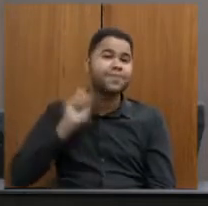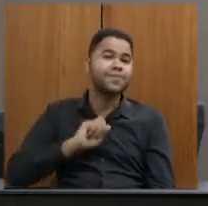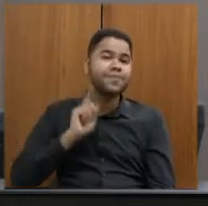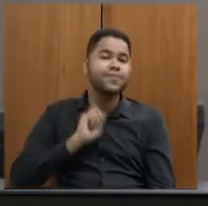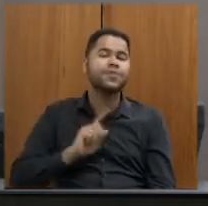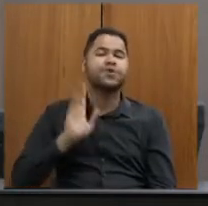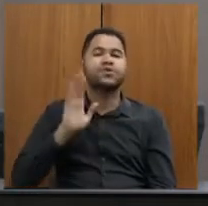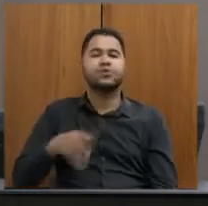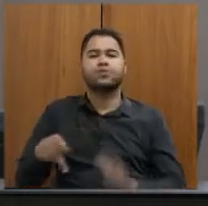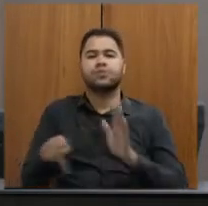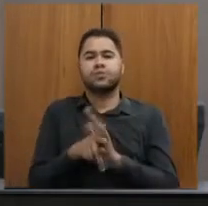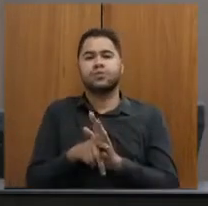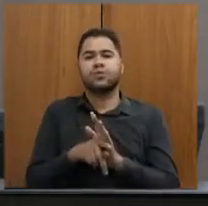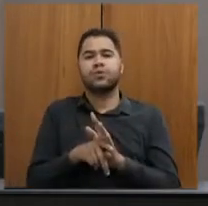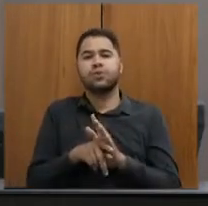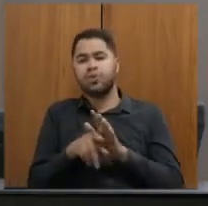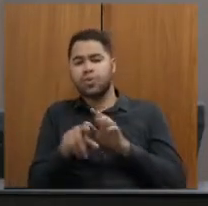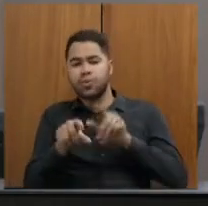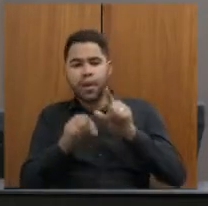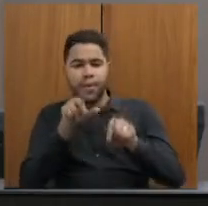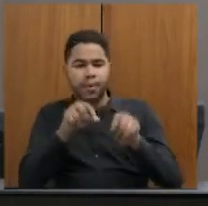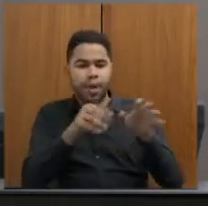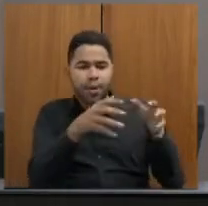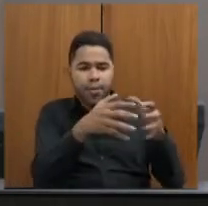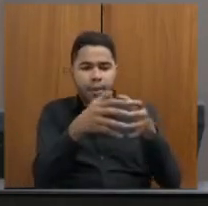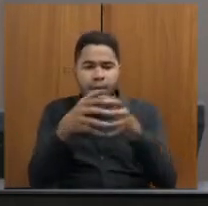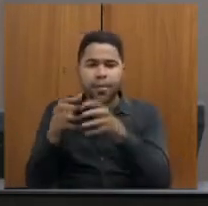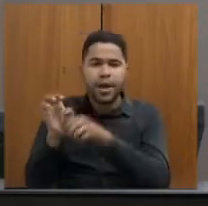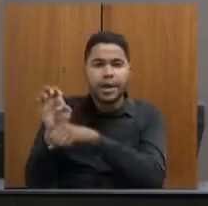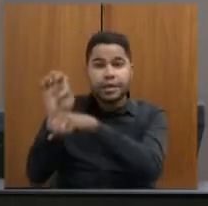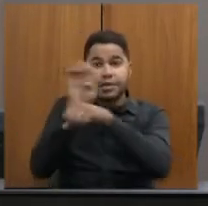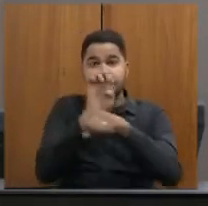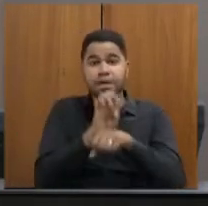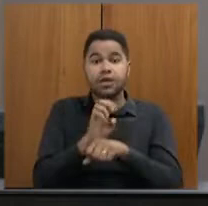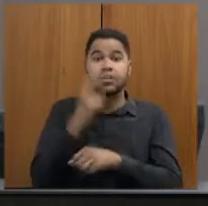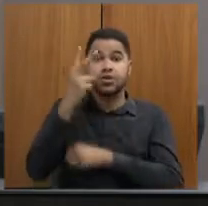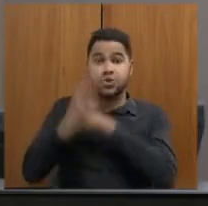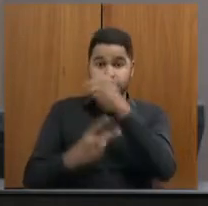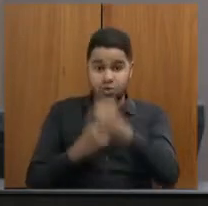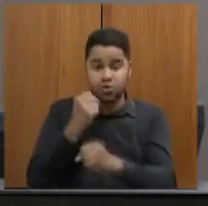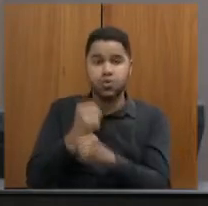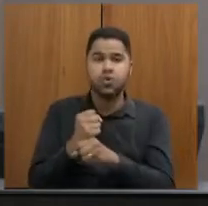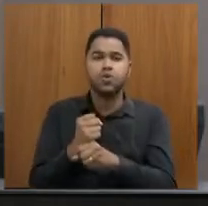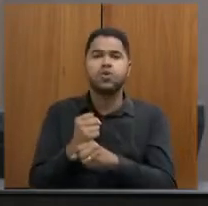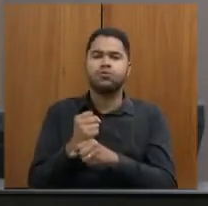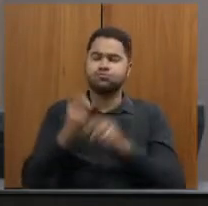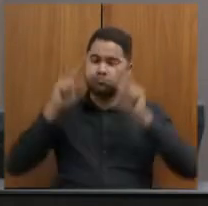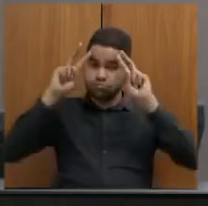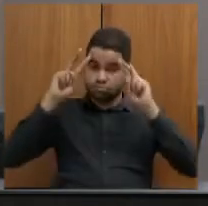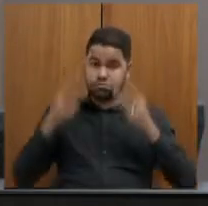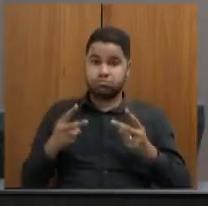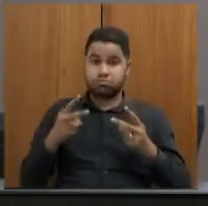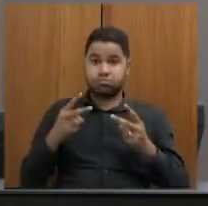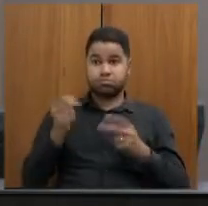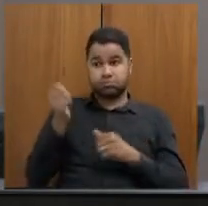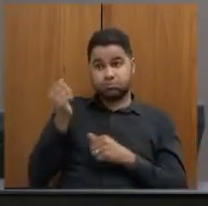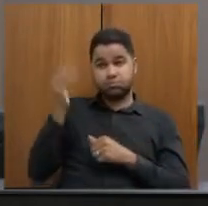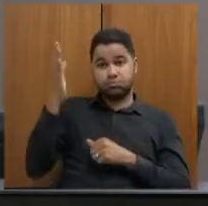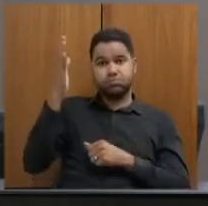fazemos parte agora do seleto bloco dos estados que vão poder daqui dois anos teu reconhecimento Internacional